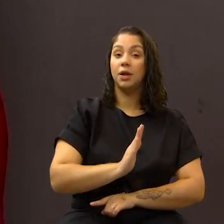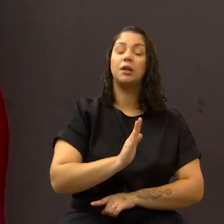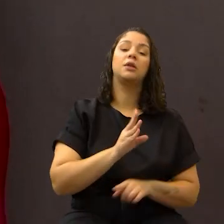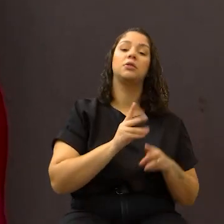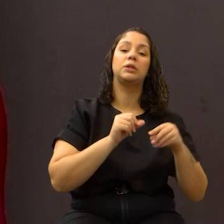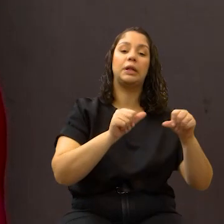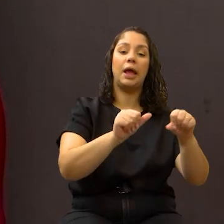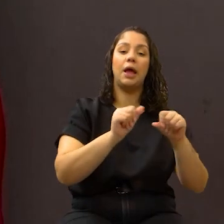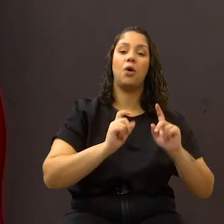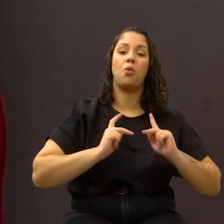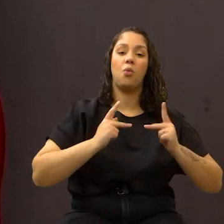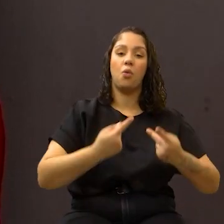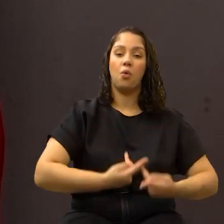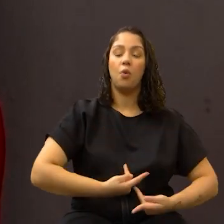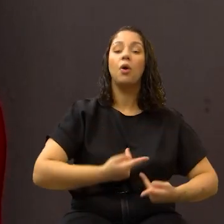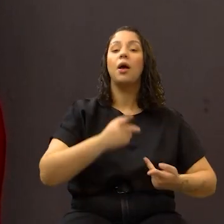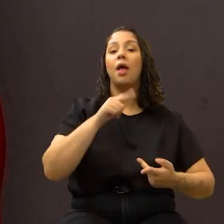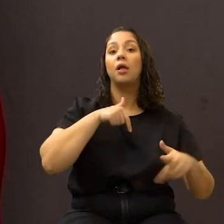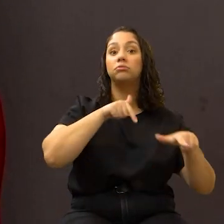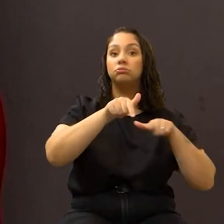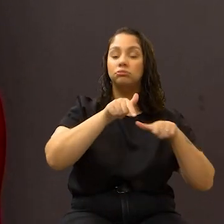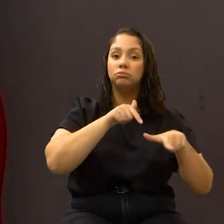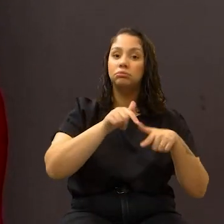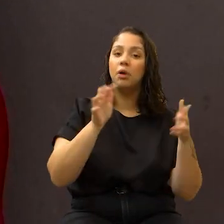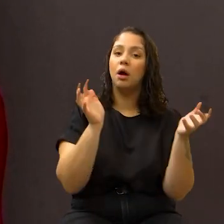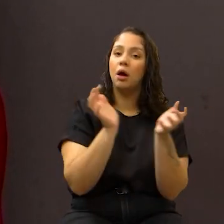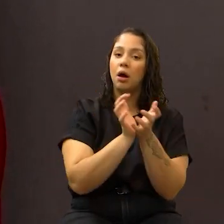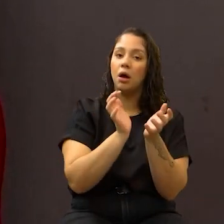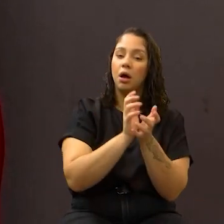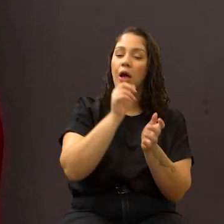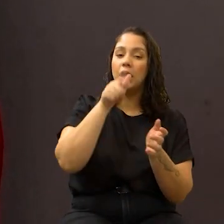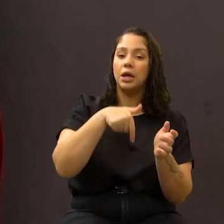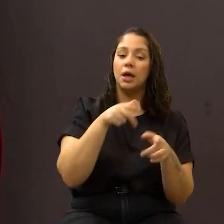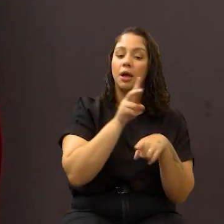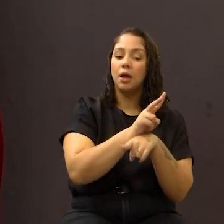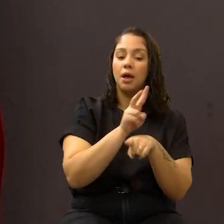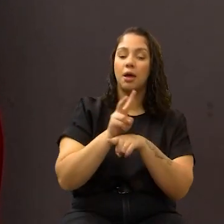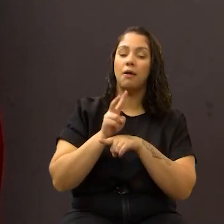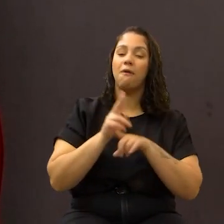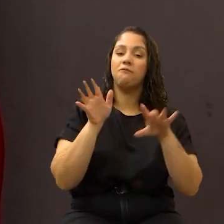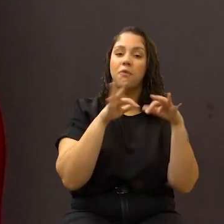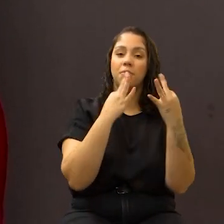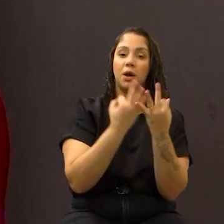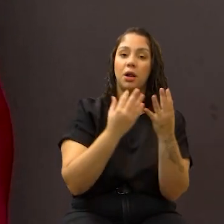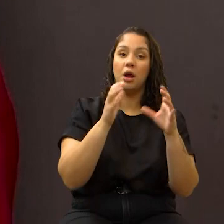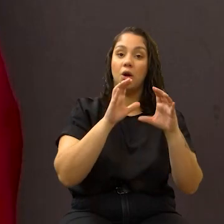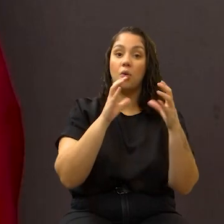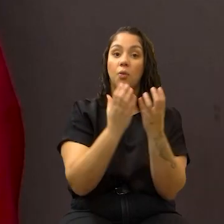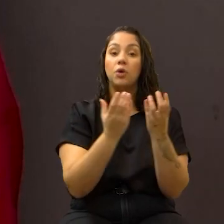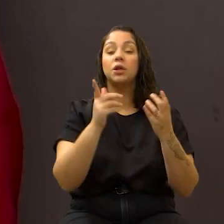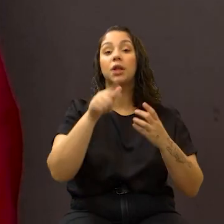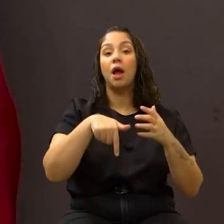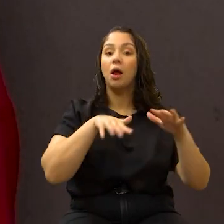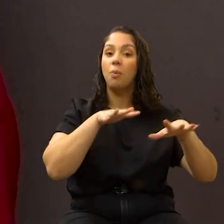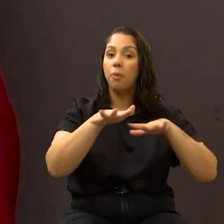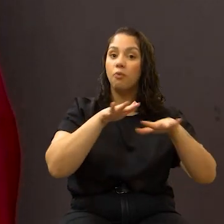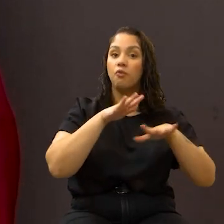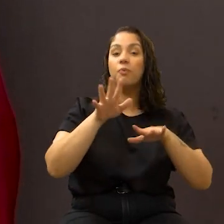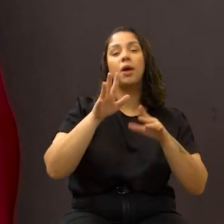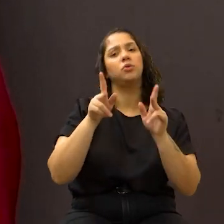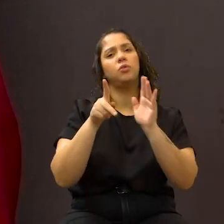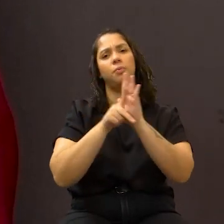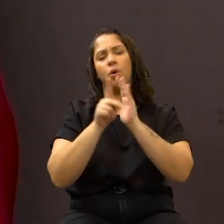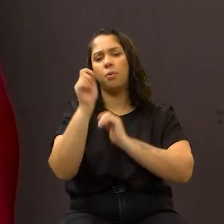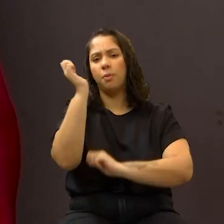Homens, iniciou-se em Campinas um grupo de trabalho nacional pró-convivência familiar e comunitária. Hoje ele é um grande